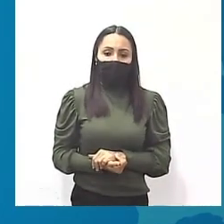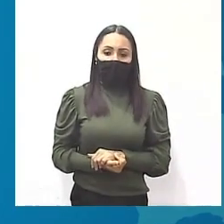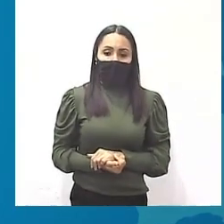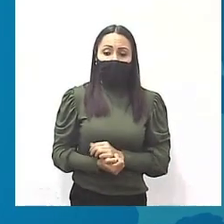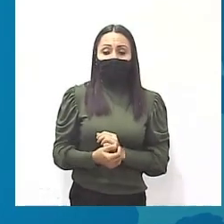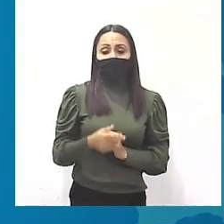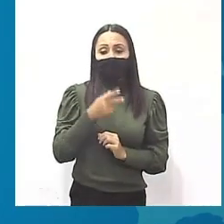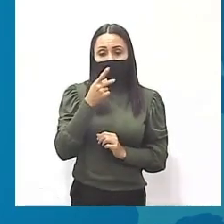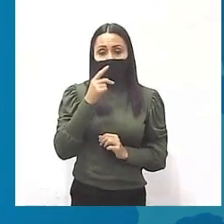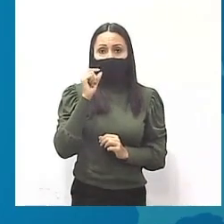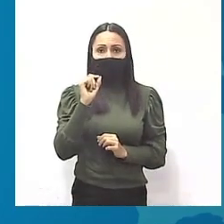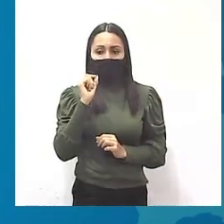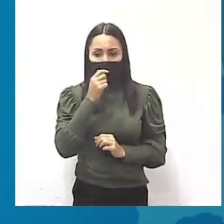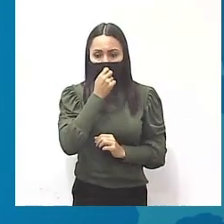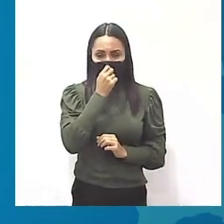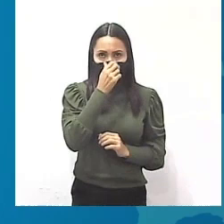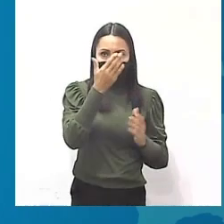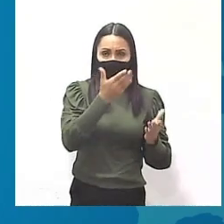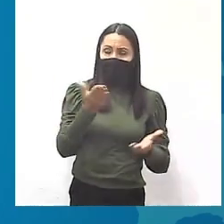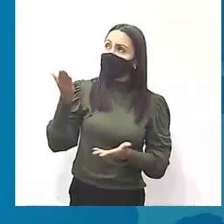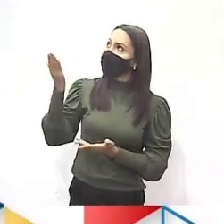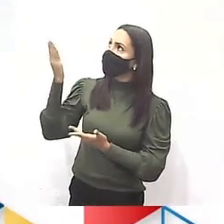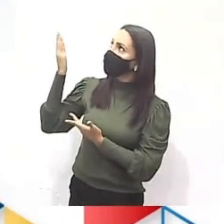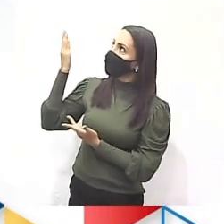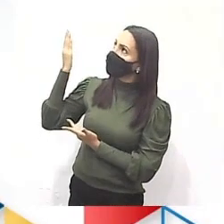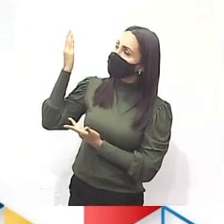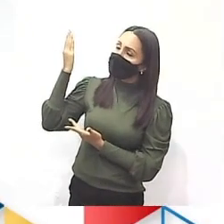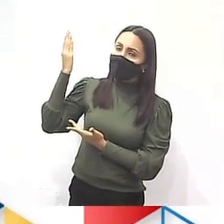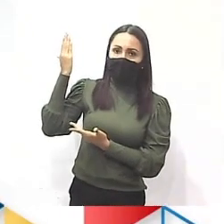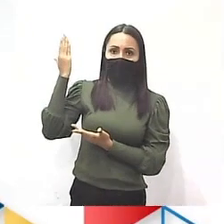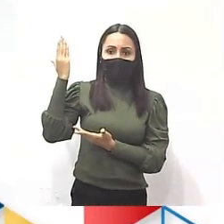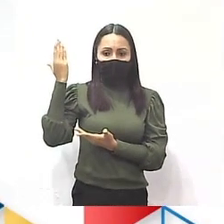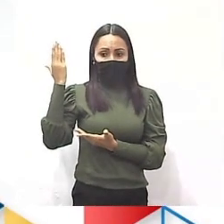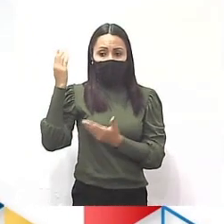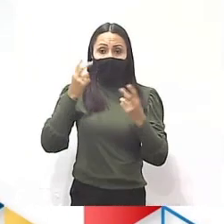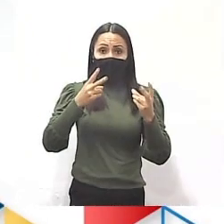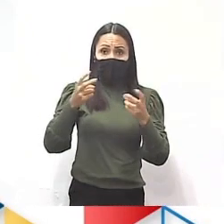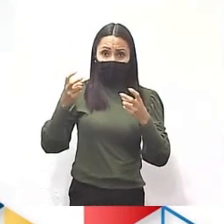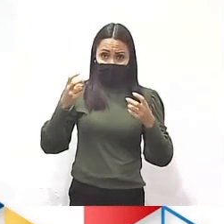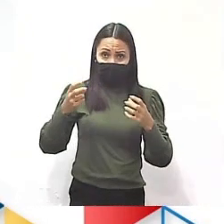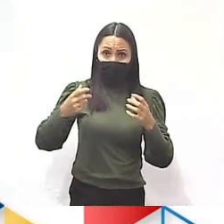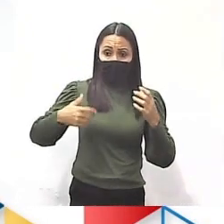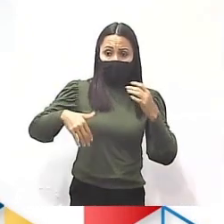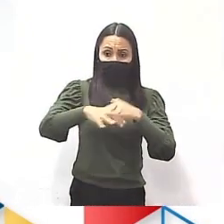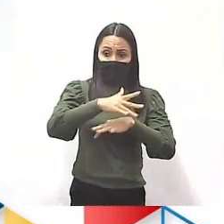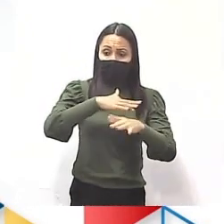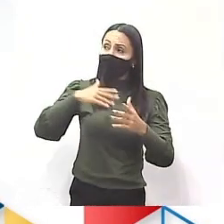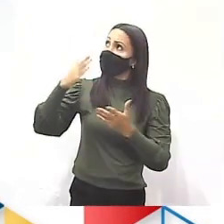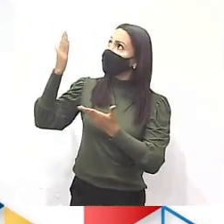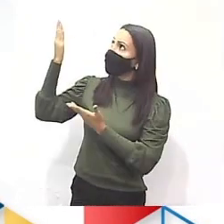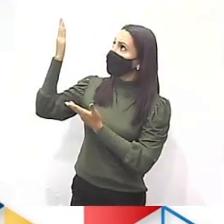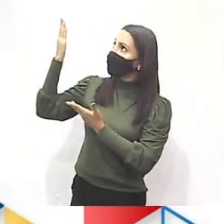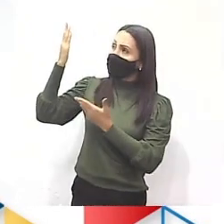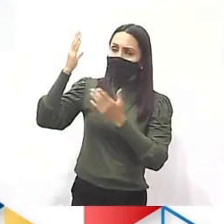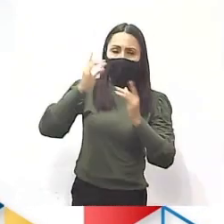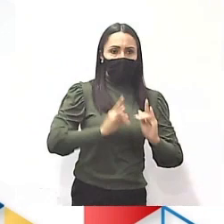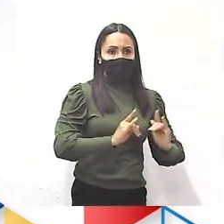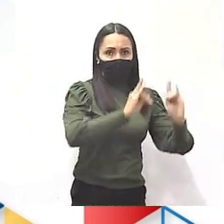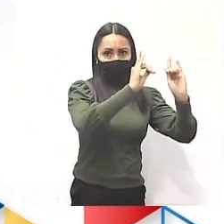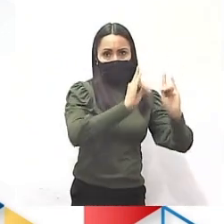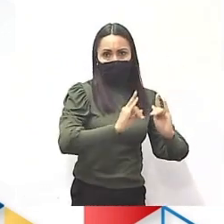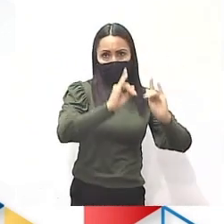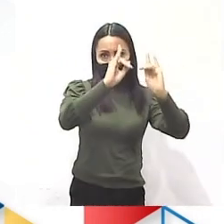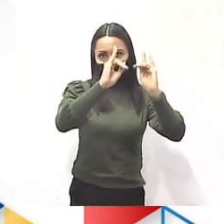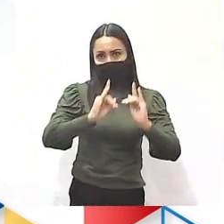dizendo o seguinte, na imagem que vocês podem observar aí, você vê tipo uma cidade, né, que tem vários prédios, né, tem